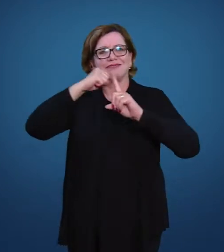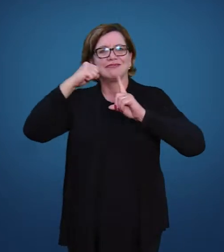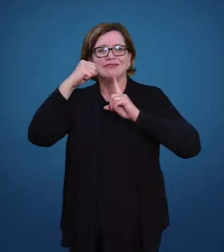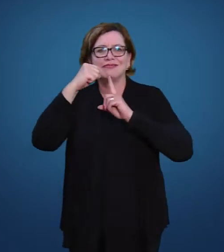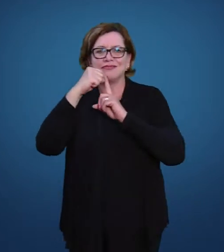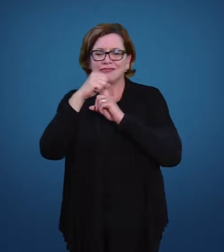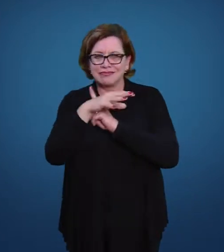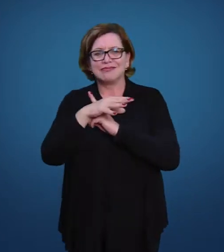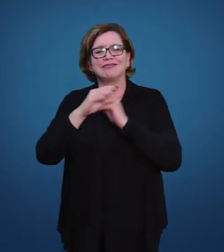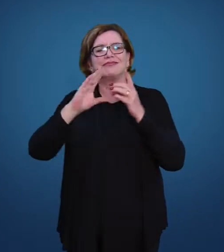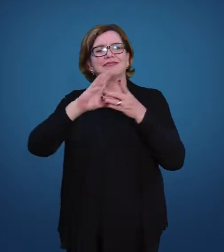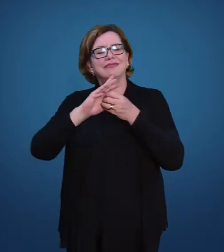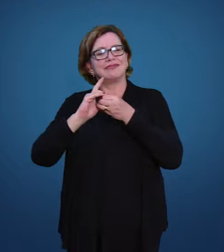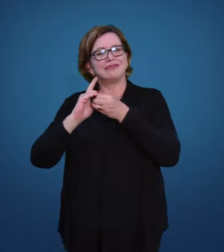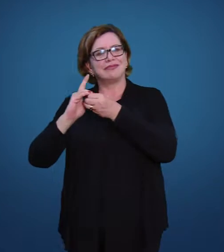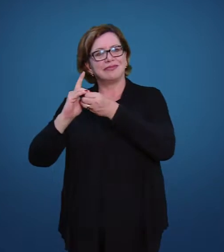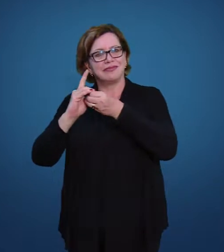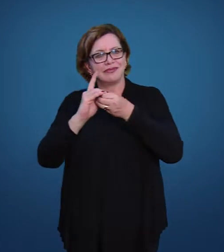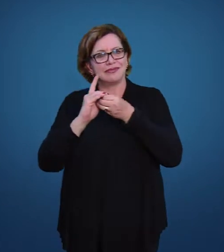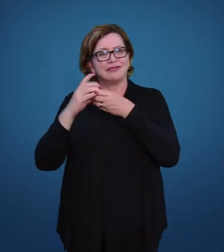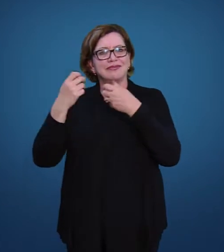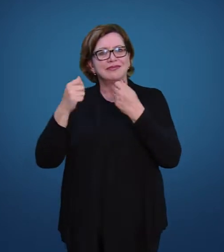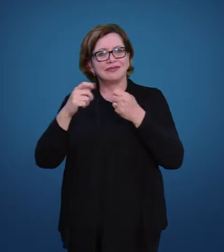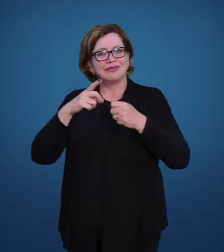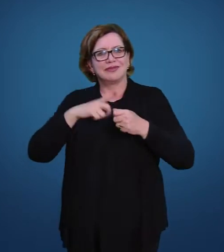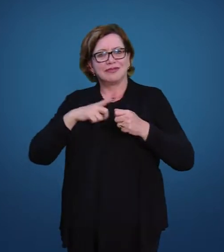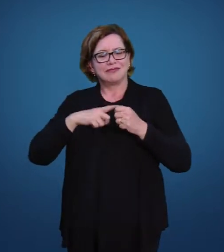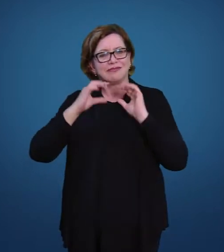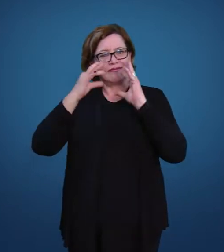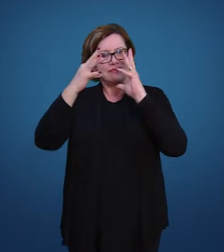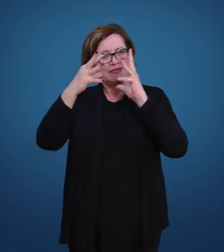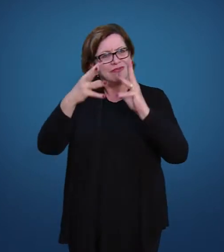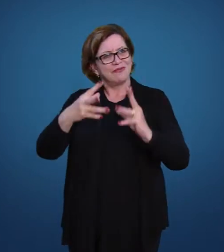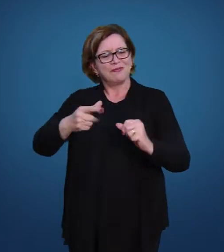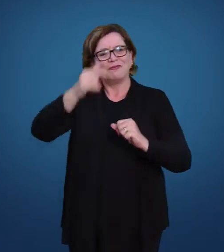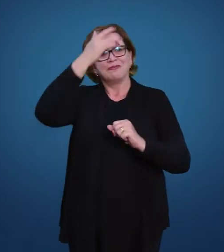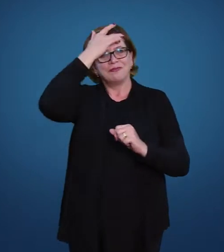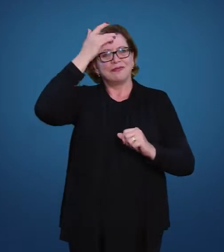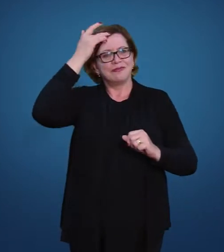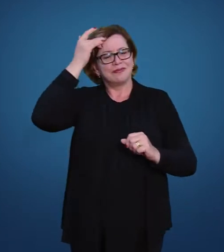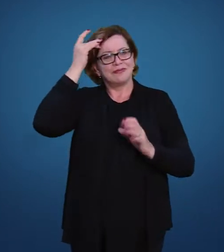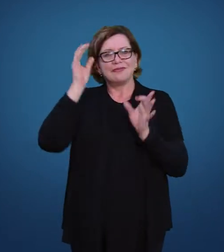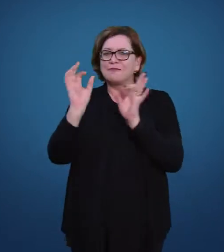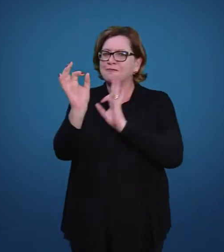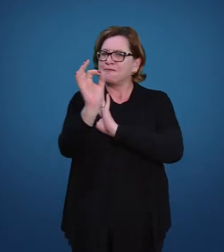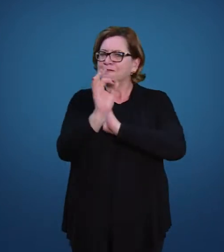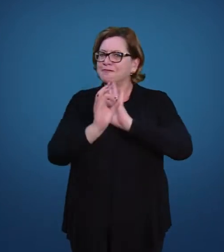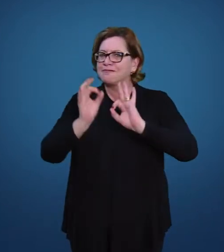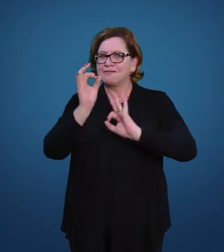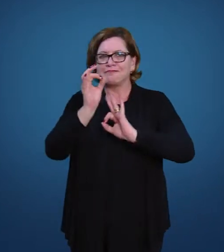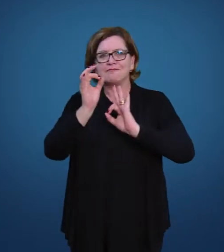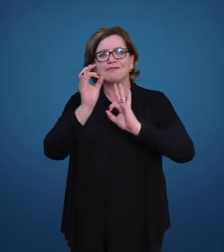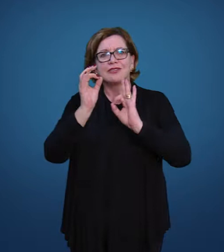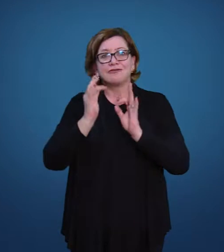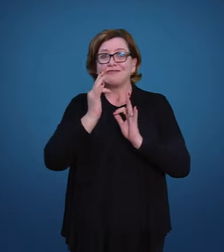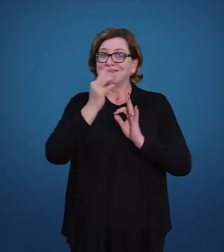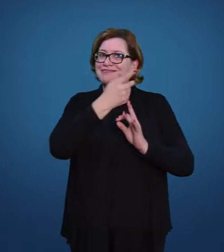democrática, ela deve ter todas as pessoas preparadas para serem